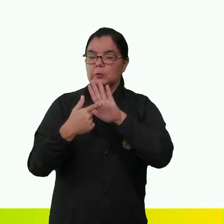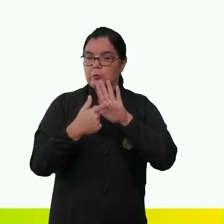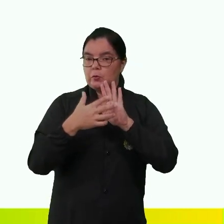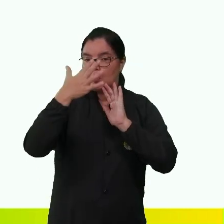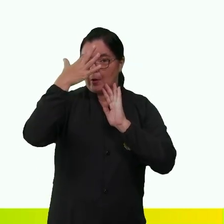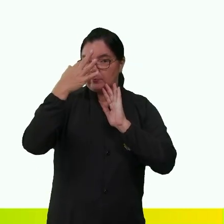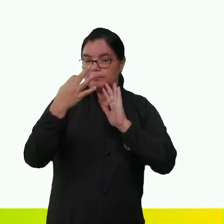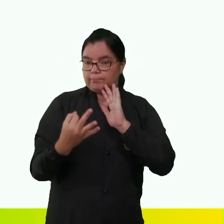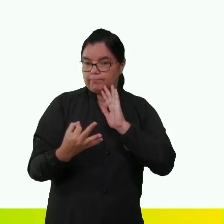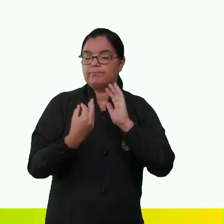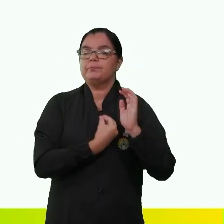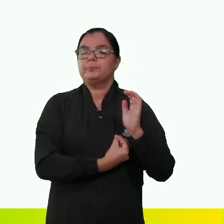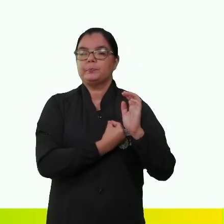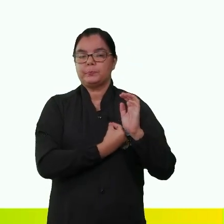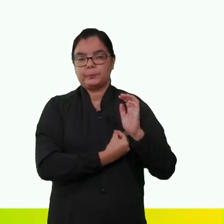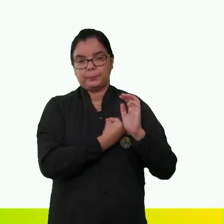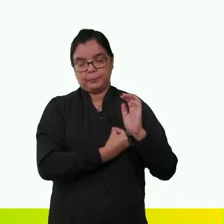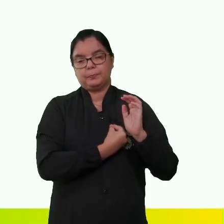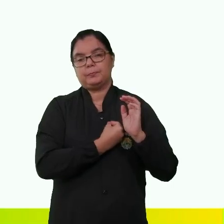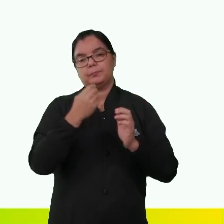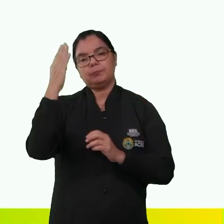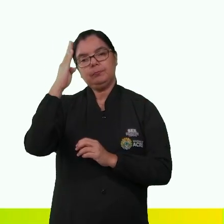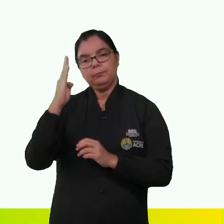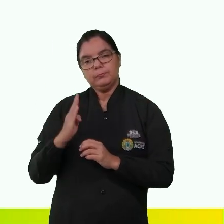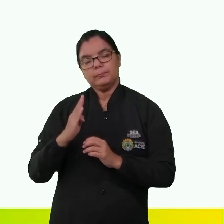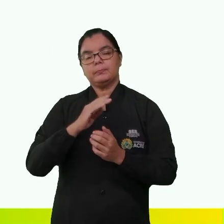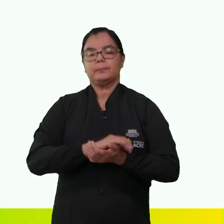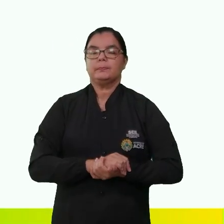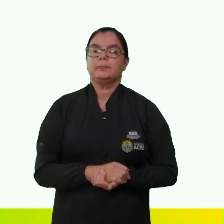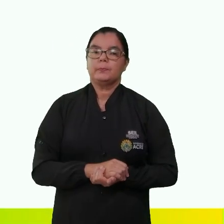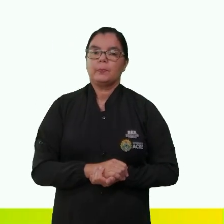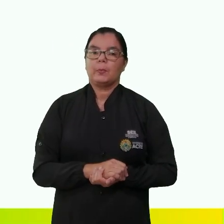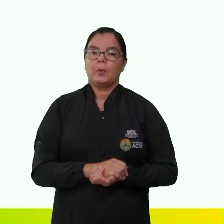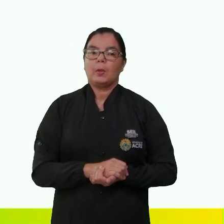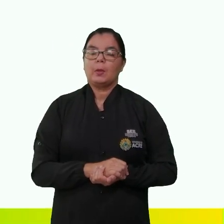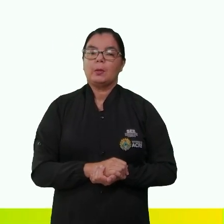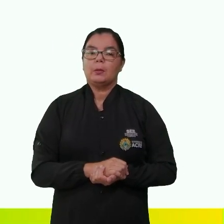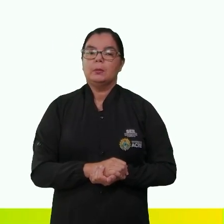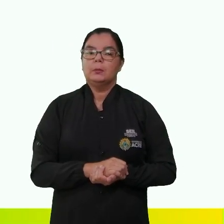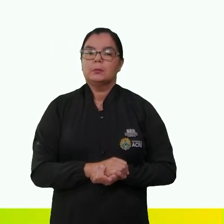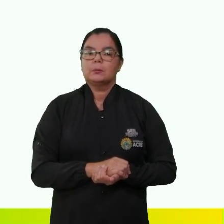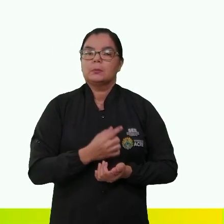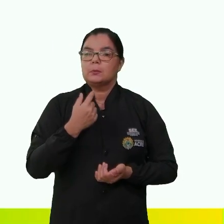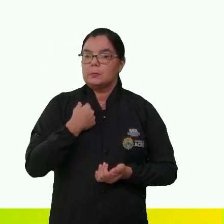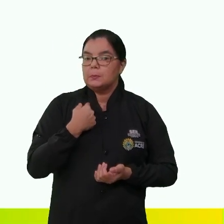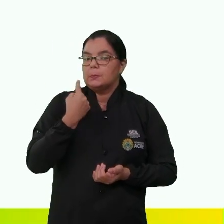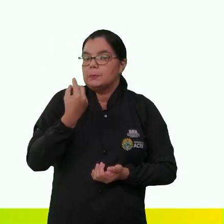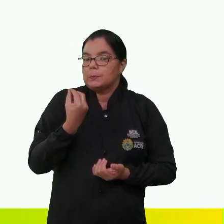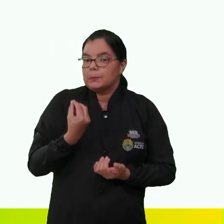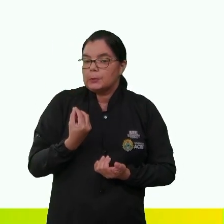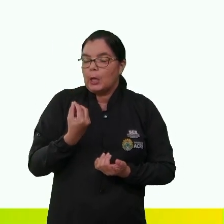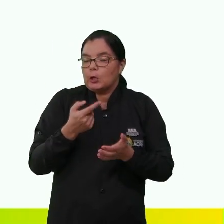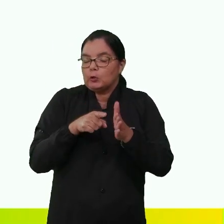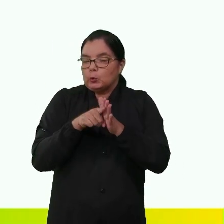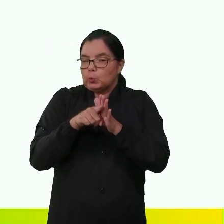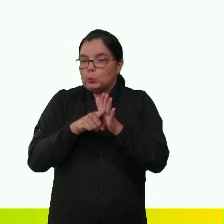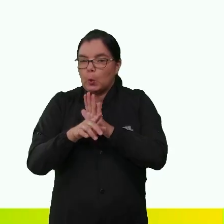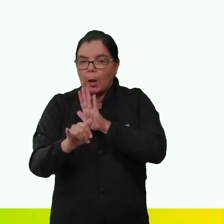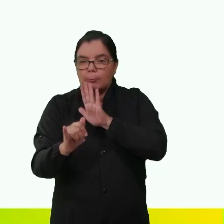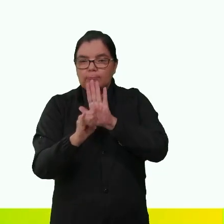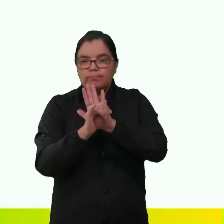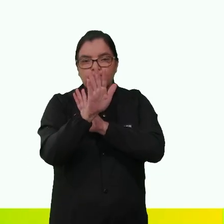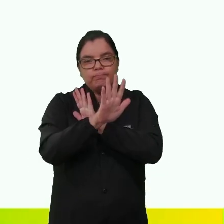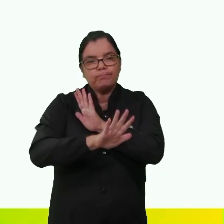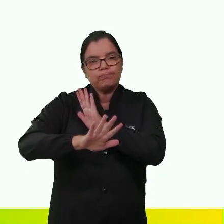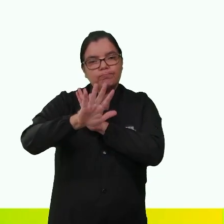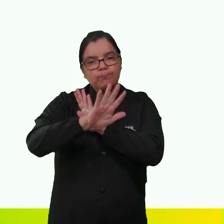retrato fiel da realidade brasileira. Então, aqui, enquanto eu tenho essa busca pela identidade